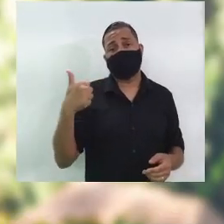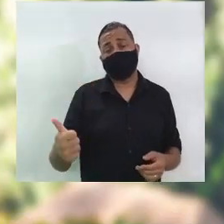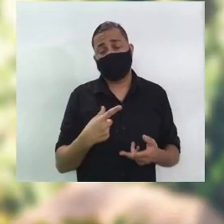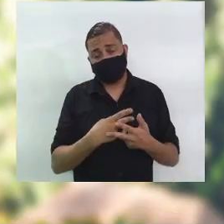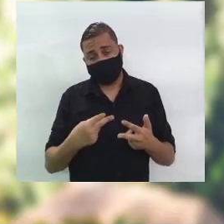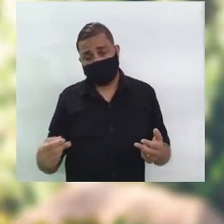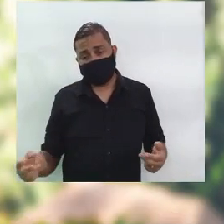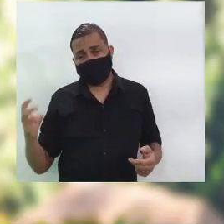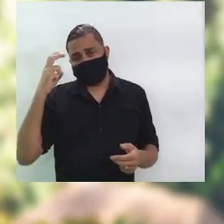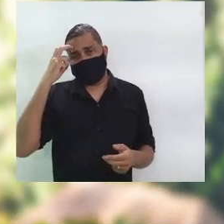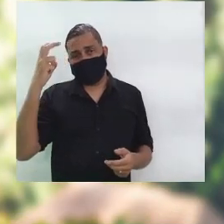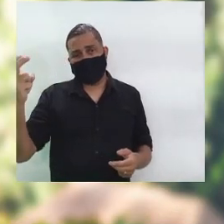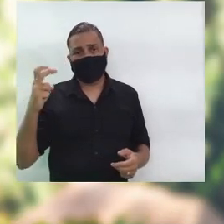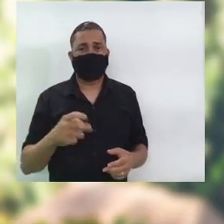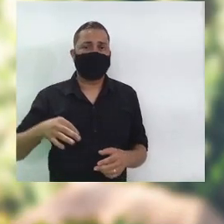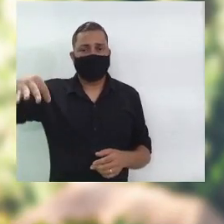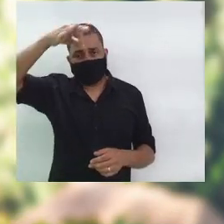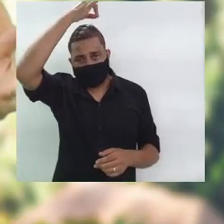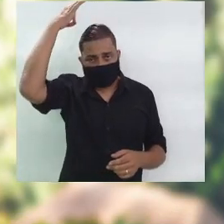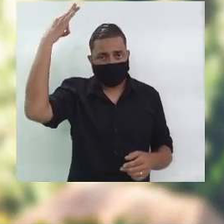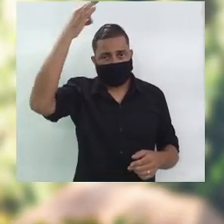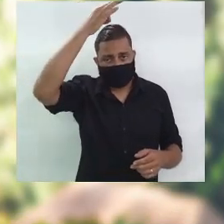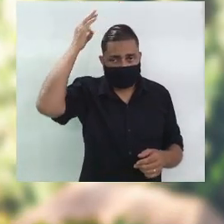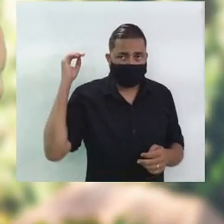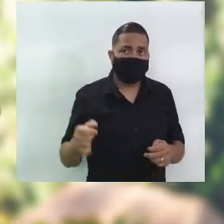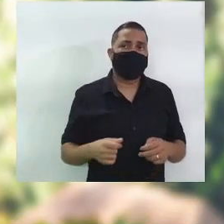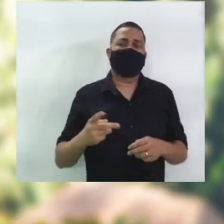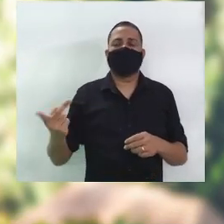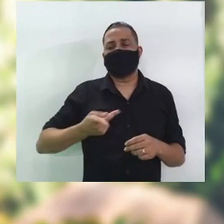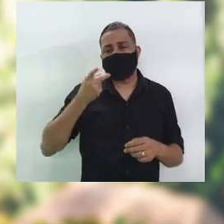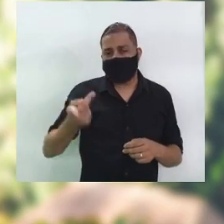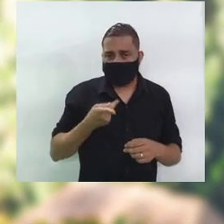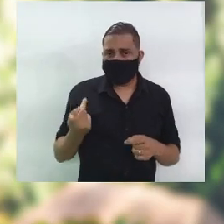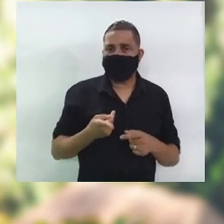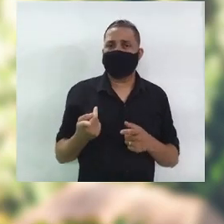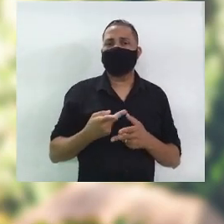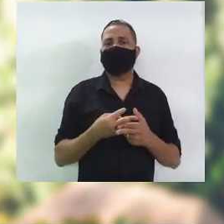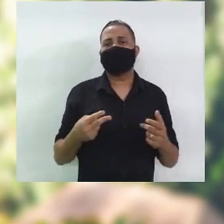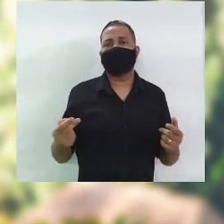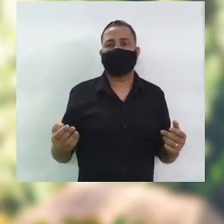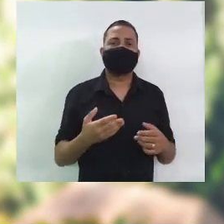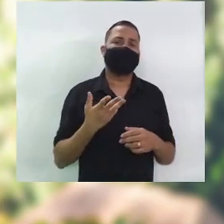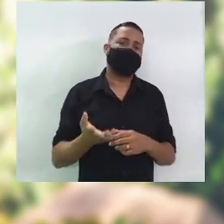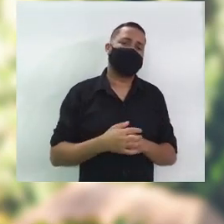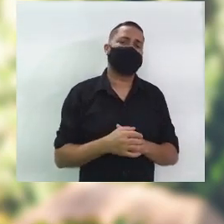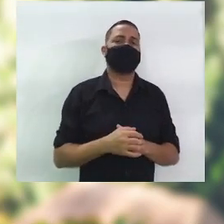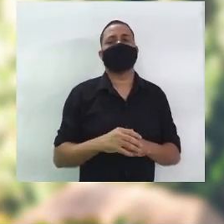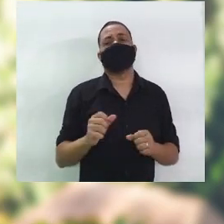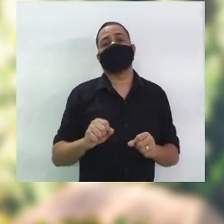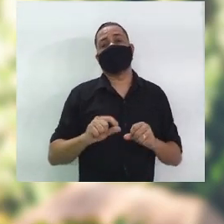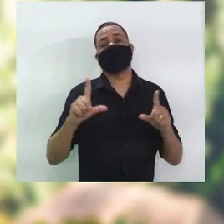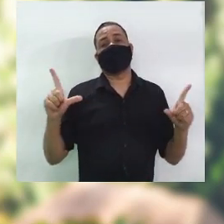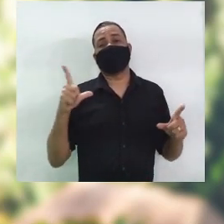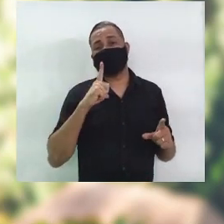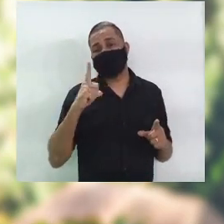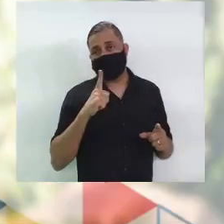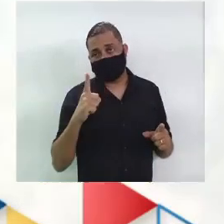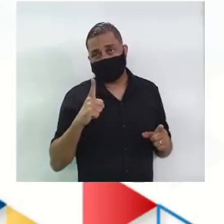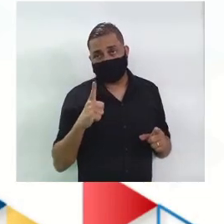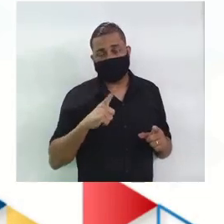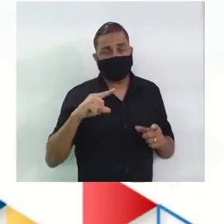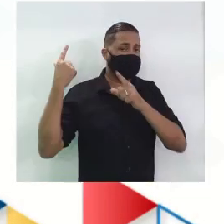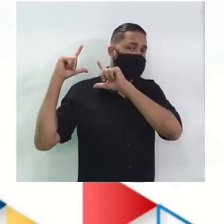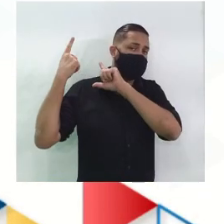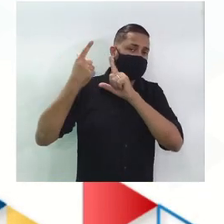mestres espirituais predicam, falam sobre os seus preceitos. Então aí na tela nós temos o quê? Uma